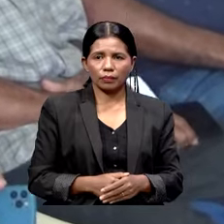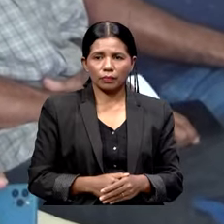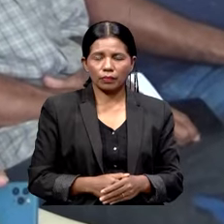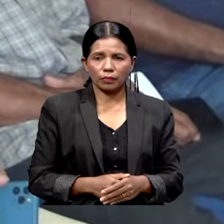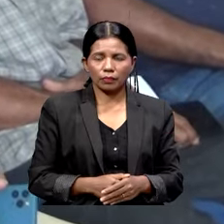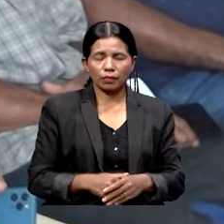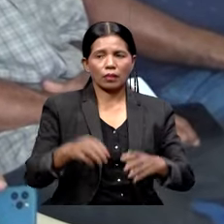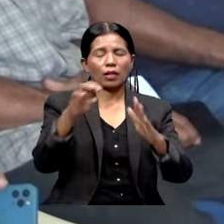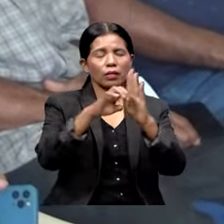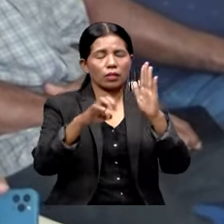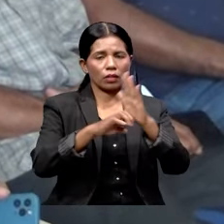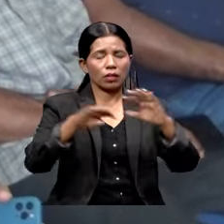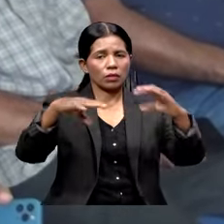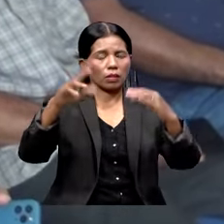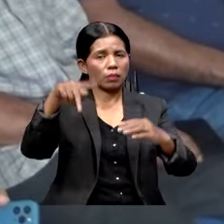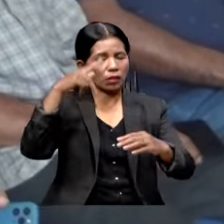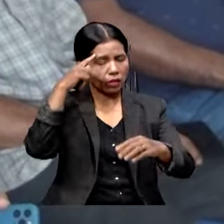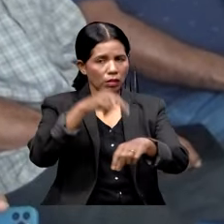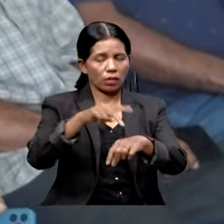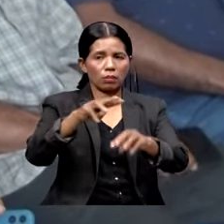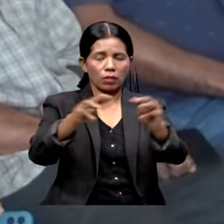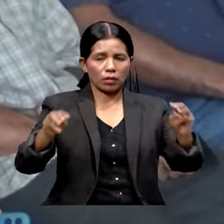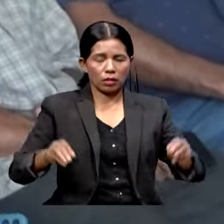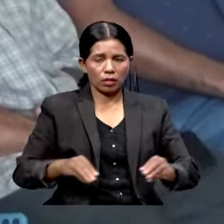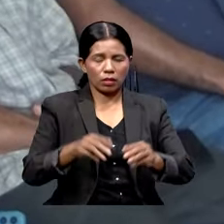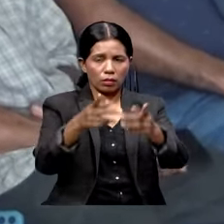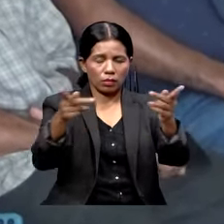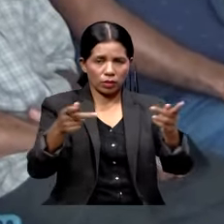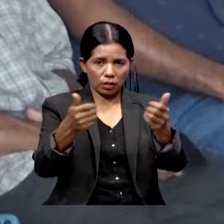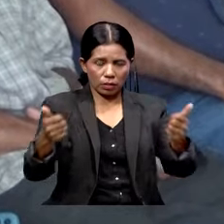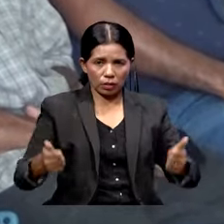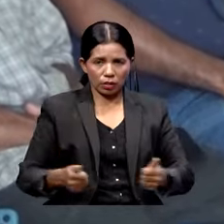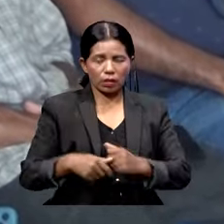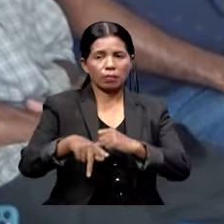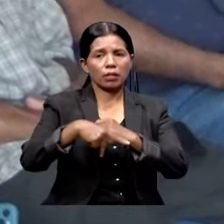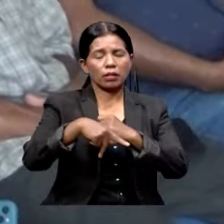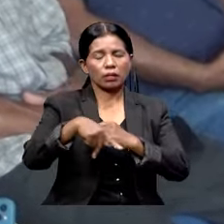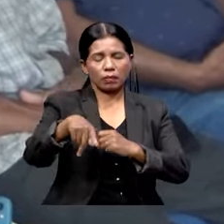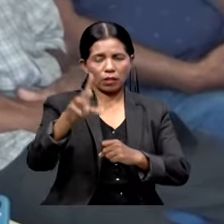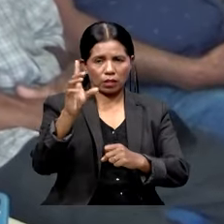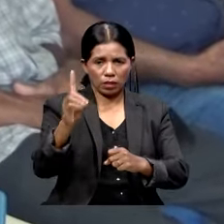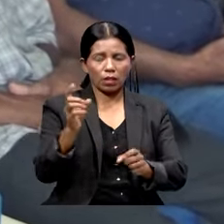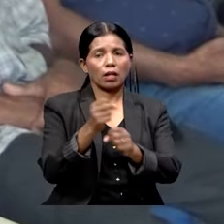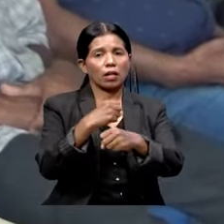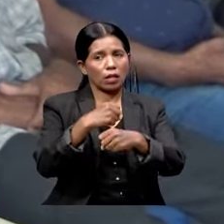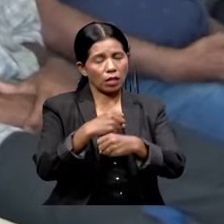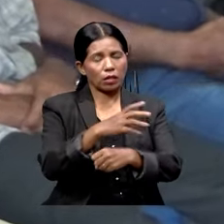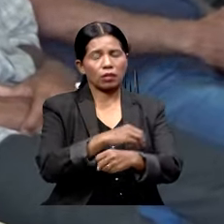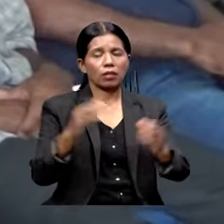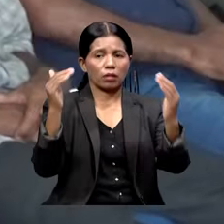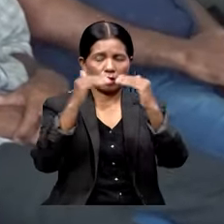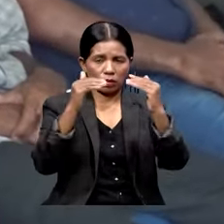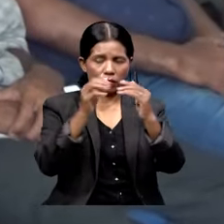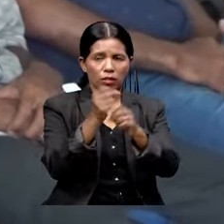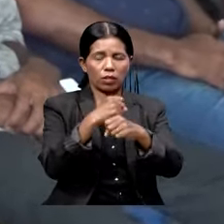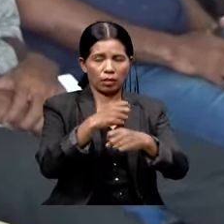A estrutura Conselho Política Nacional Municipal no posto administrativo Partido Democrático realiza a sessão plenária a